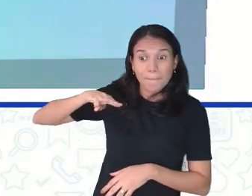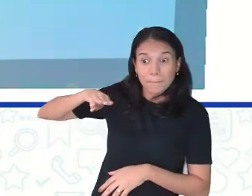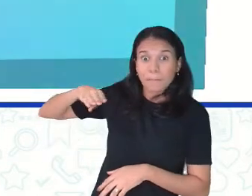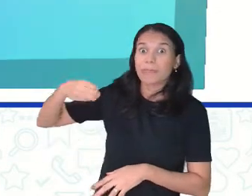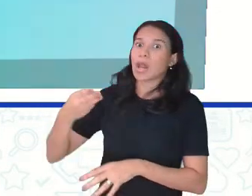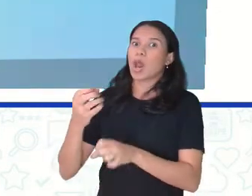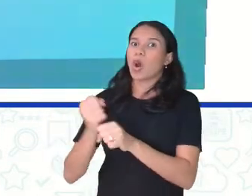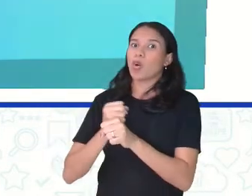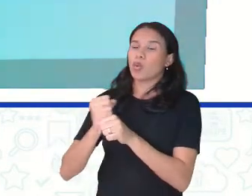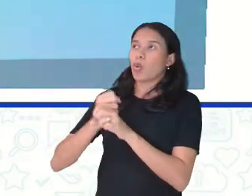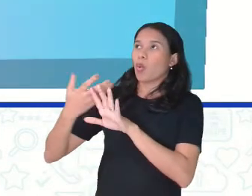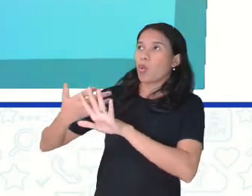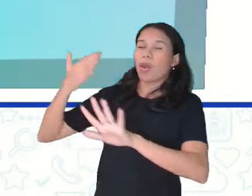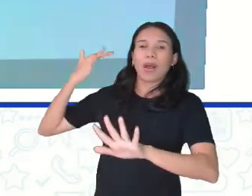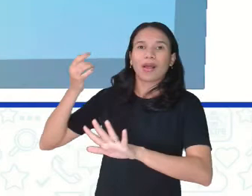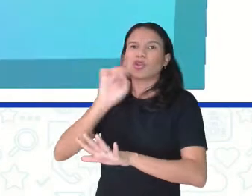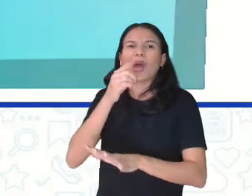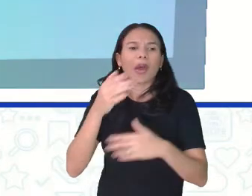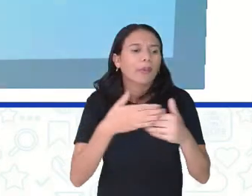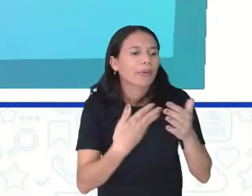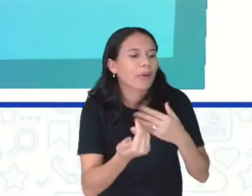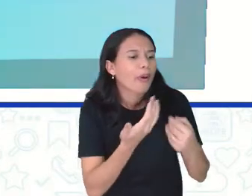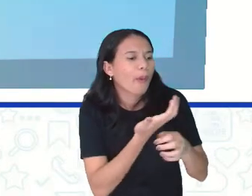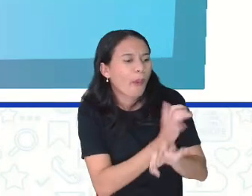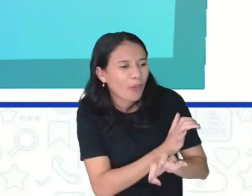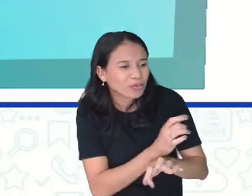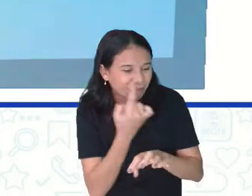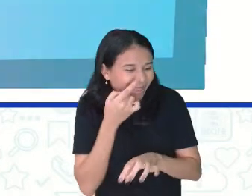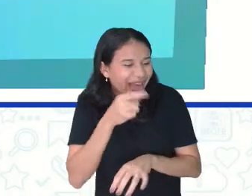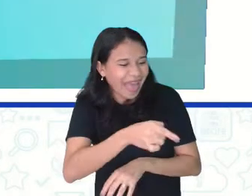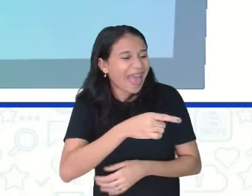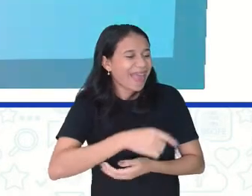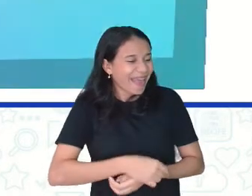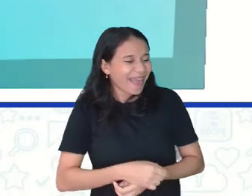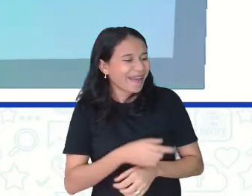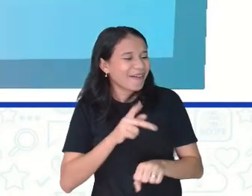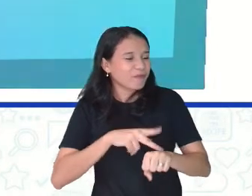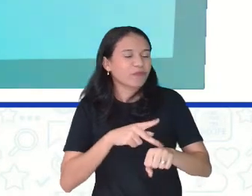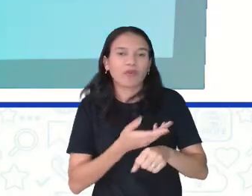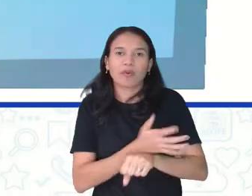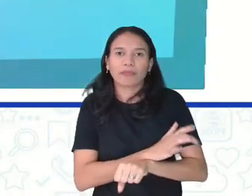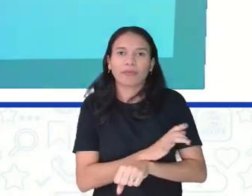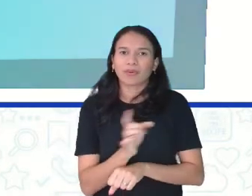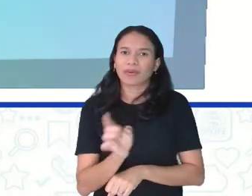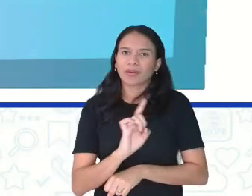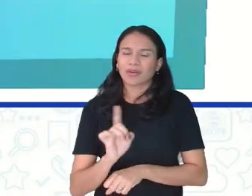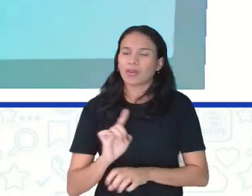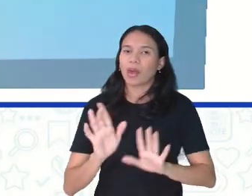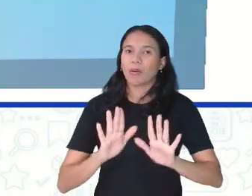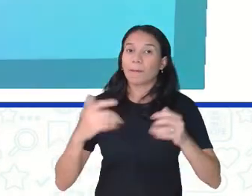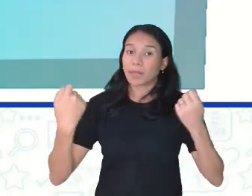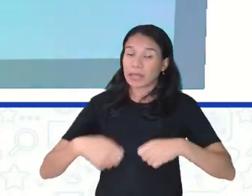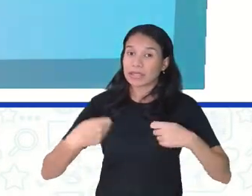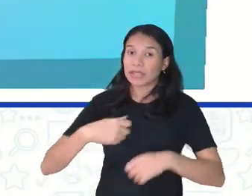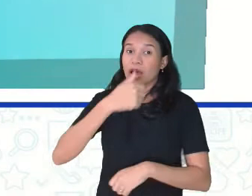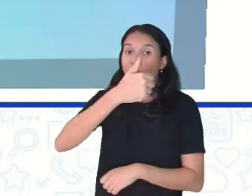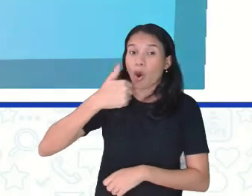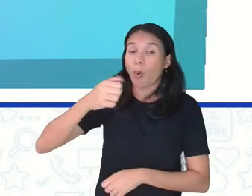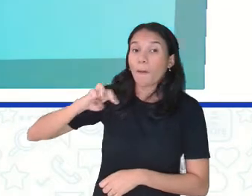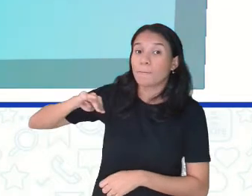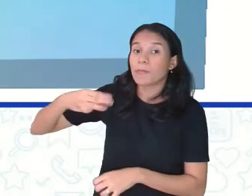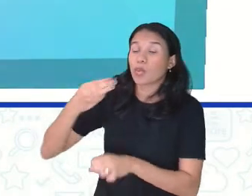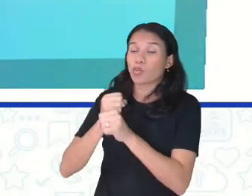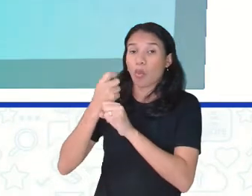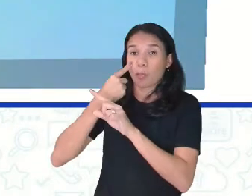considerado fóssil, então não é qualquer ossinho que a gente vai encontrar no quintal e vai dizer que é um fóssil, nem nenhuma marca no solo que a gente vai dizer que é fóssil.